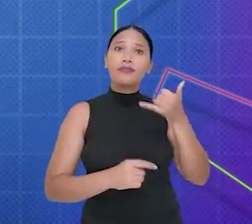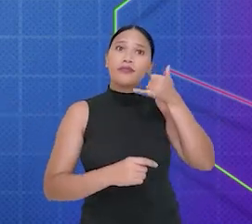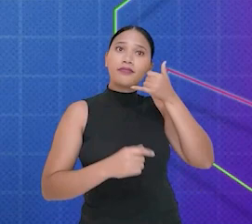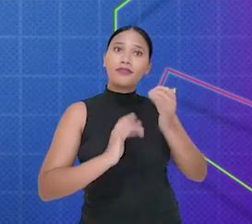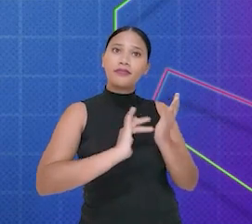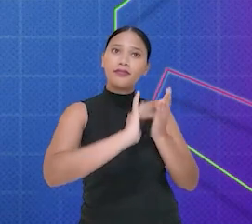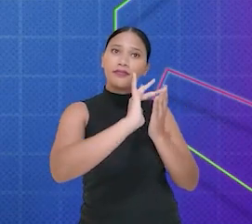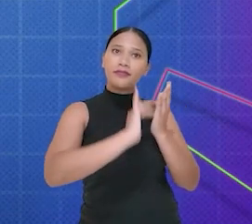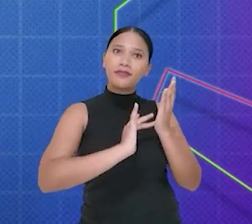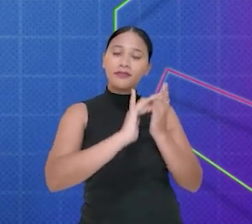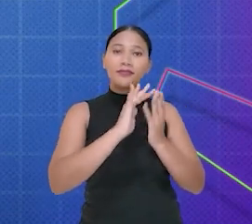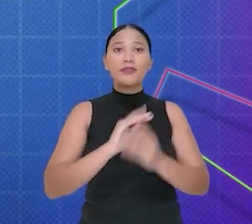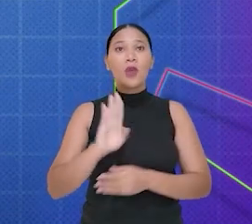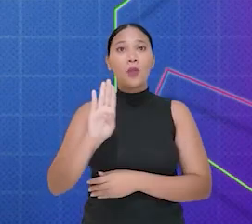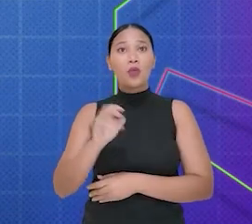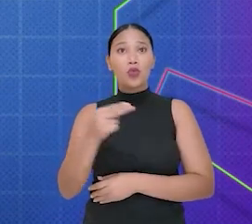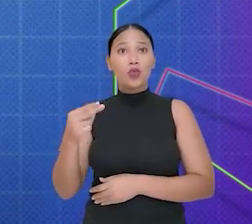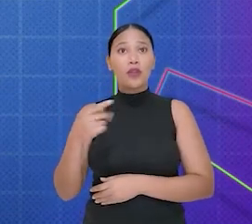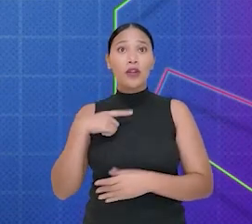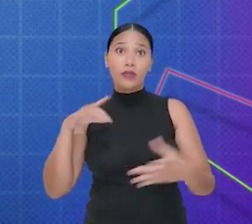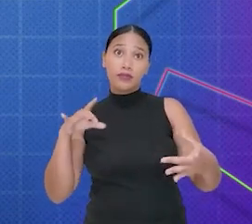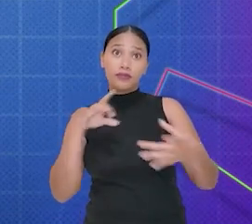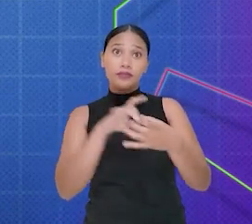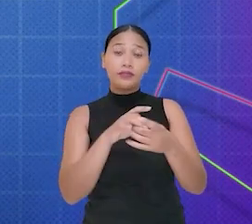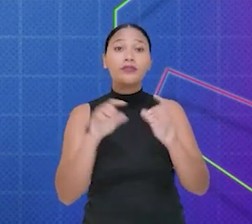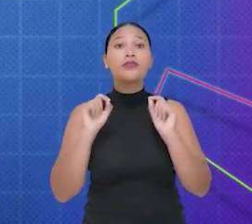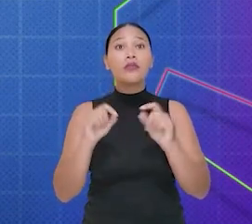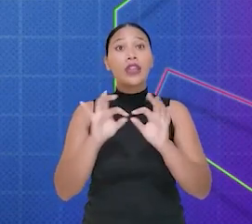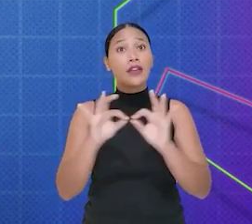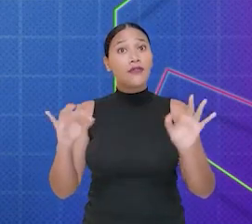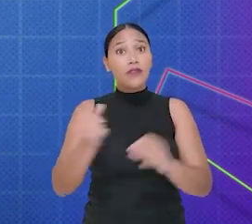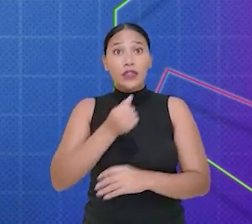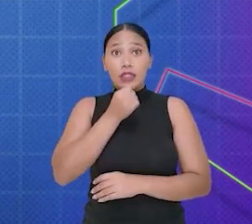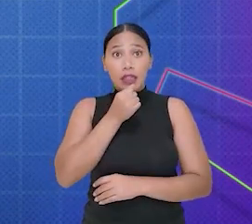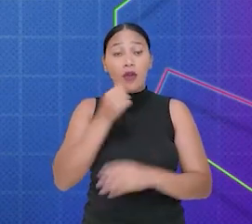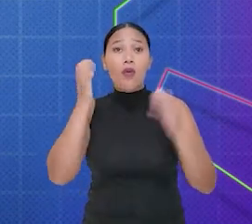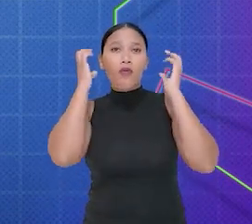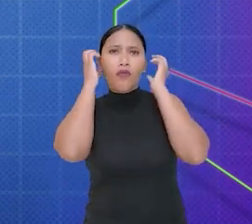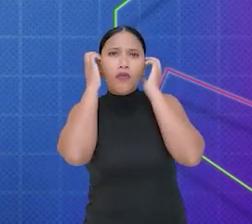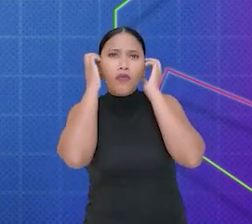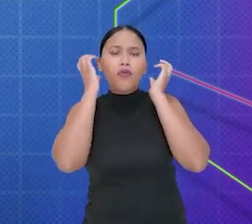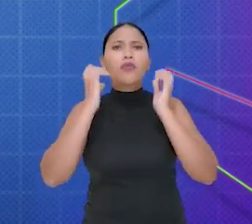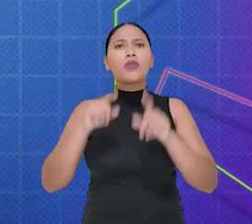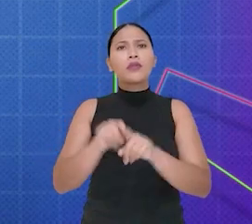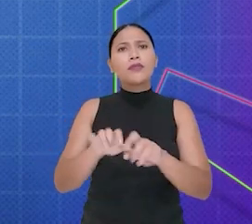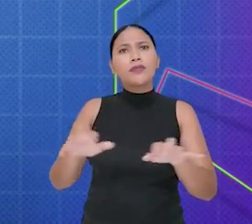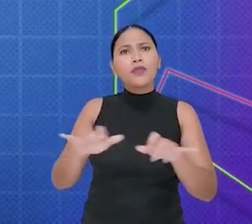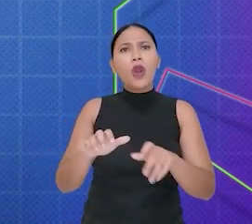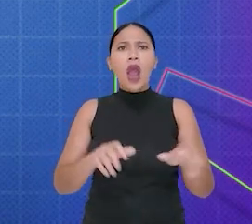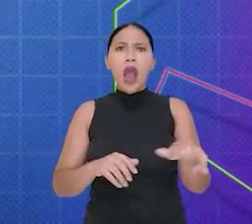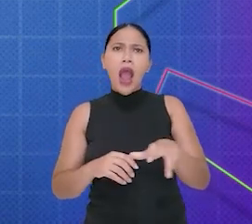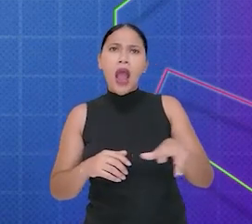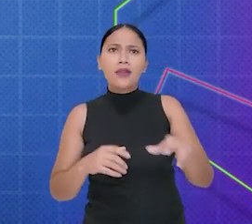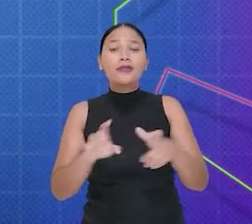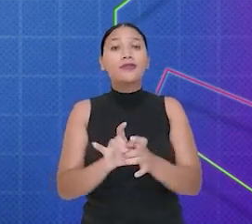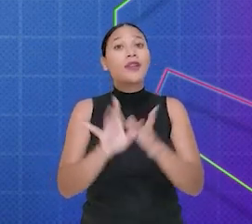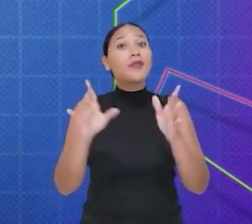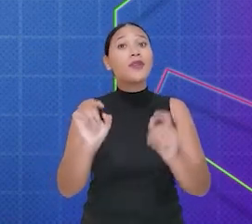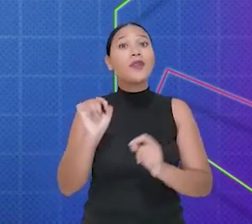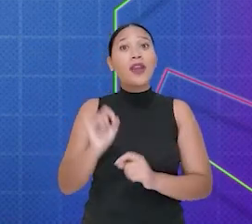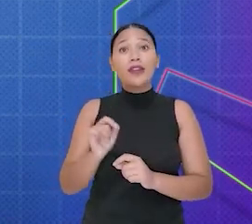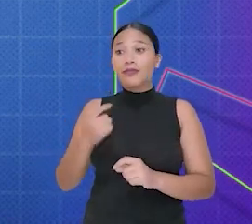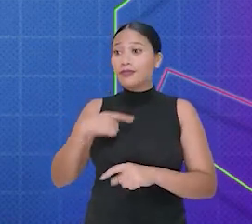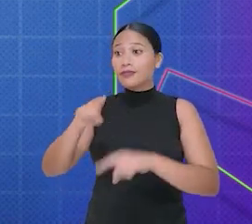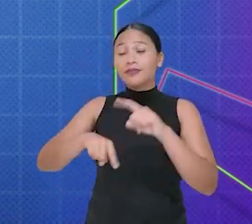e smartphones. O Bluetooth é utilizado para conectar dispositivos sem fio, como fones de ouvidos, teclados e mouses.